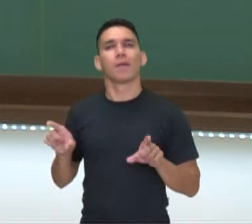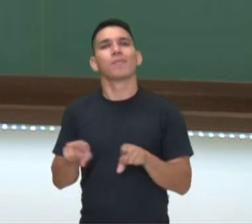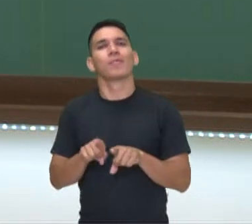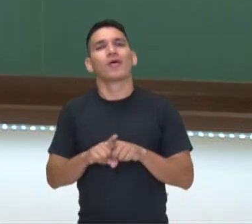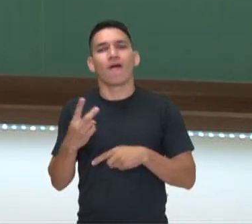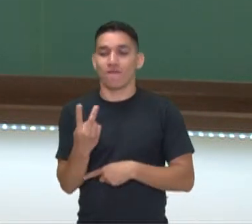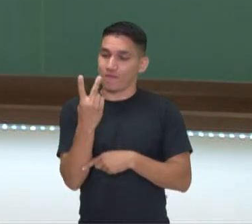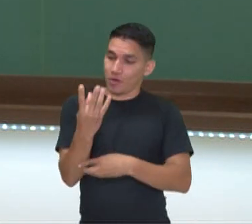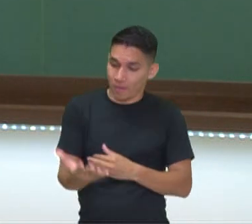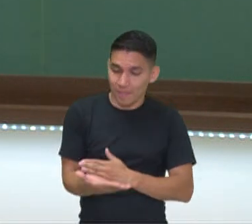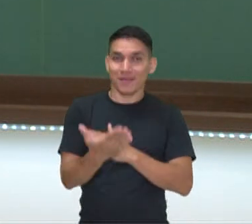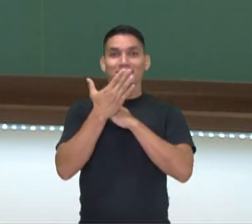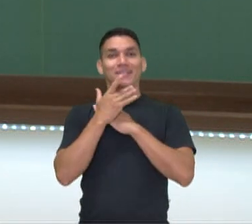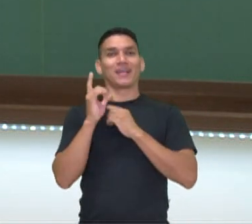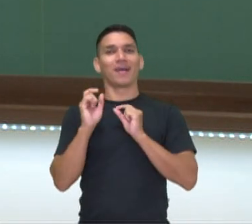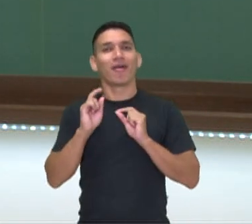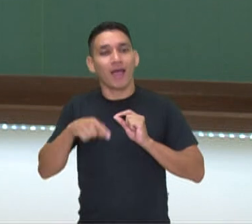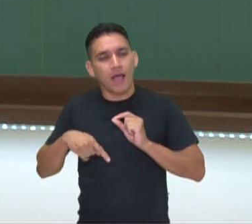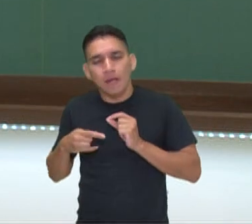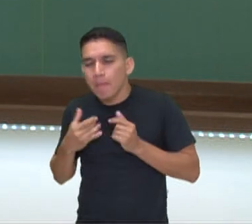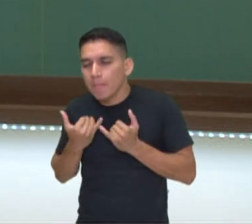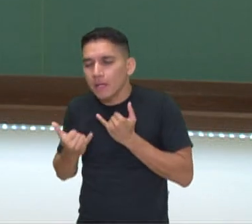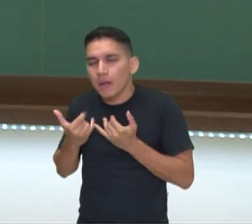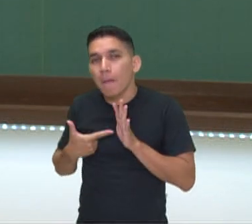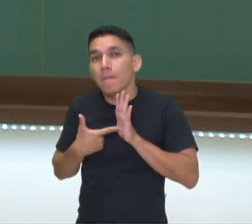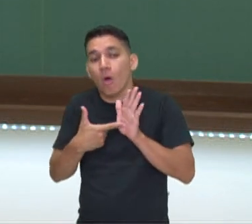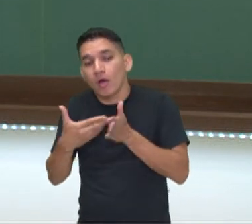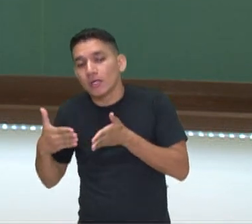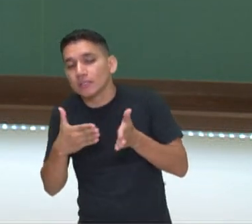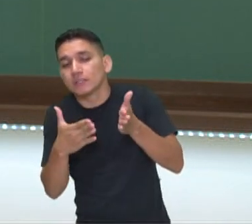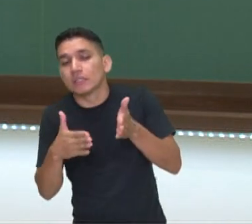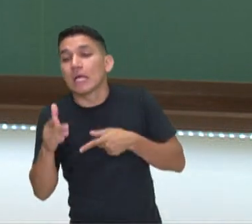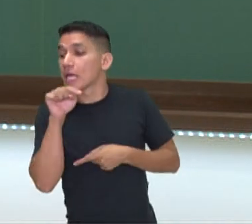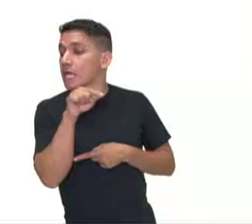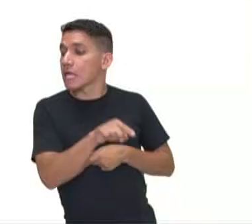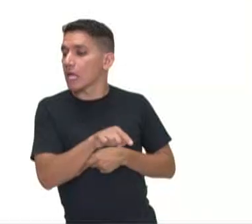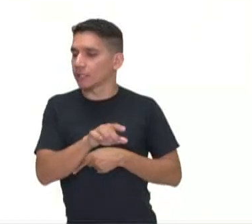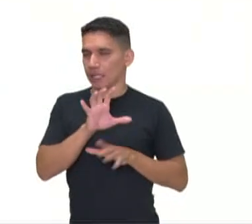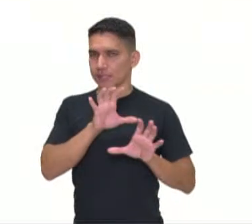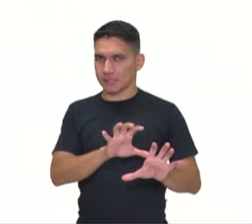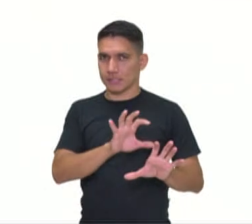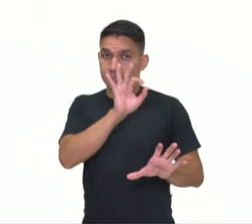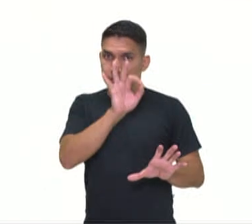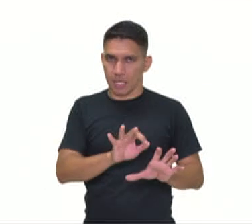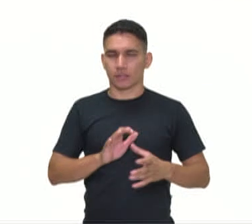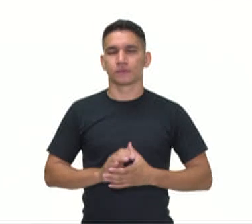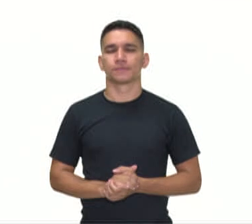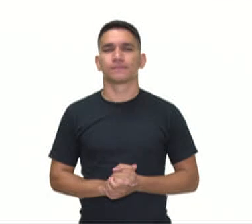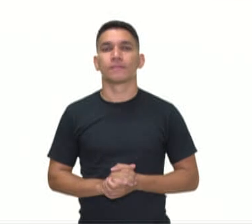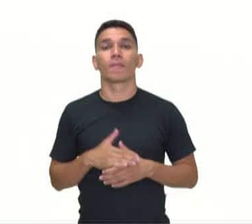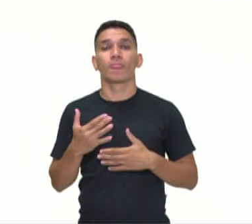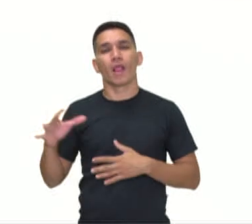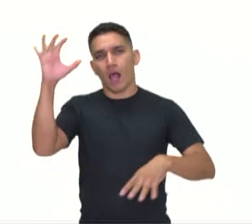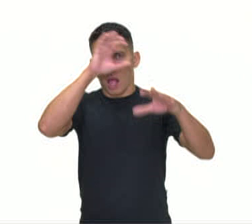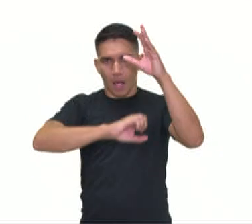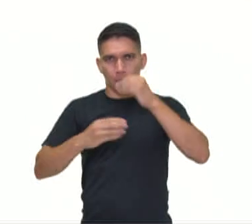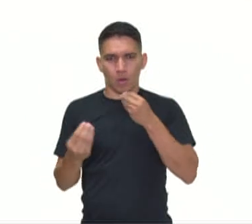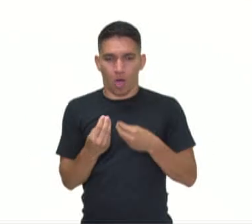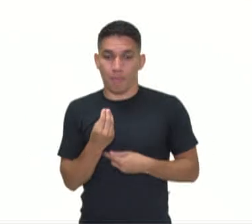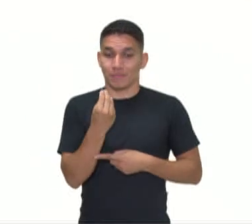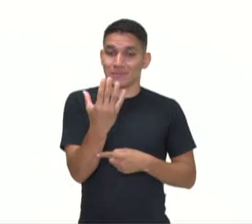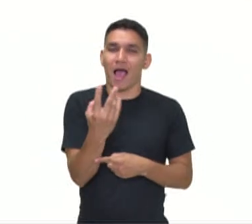eles nos dão um caminho para como seguir, tá? Aprendemos a atribuir